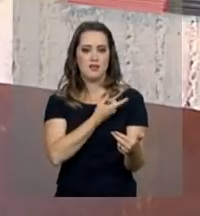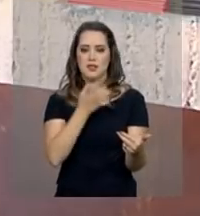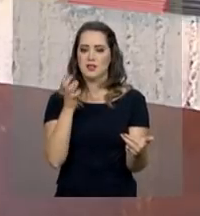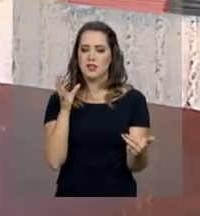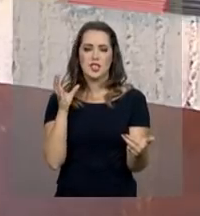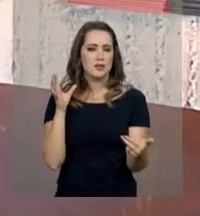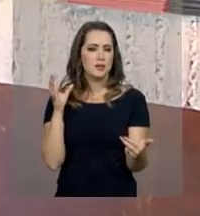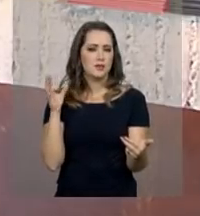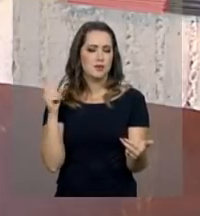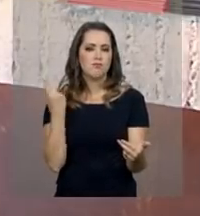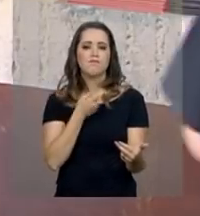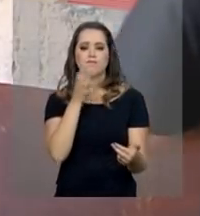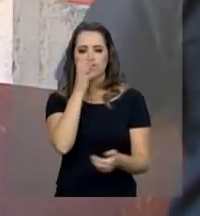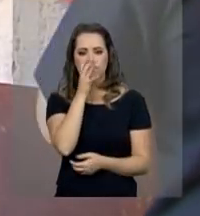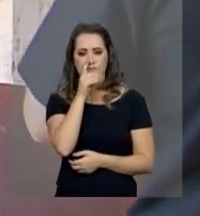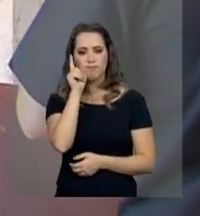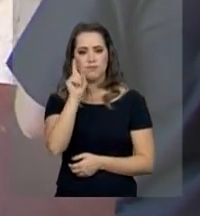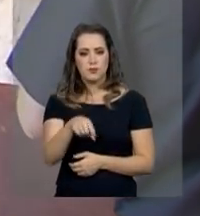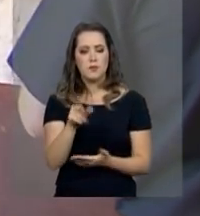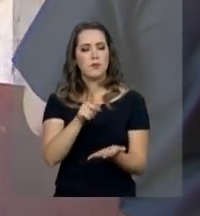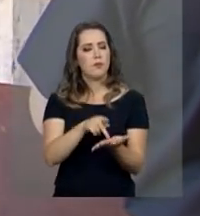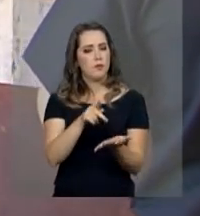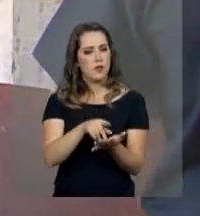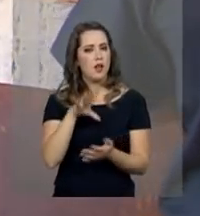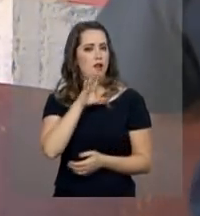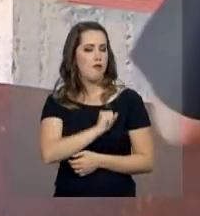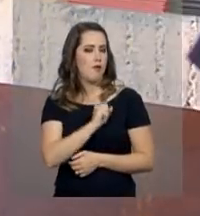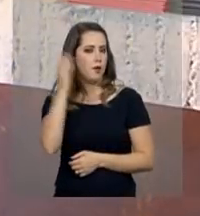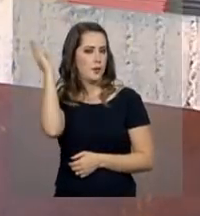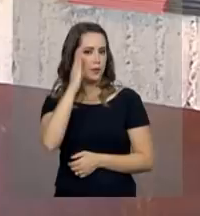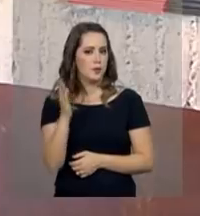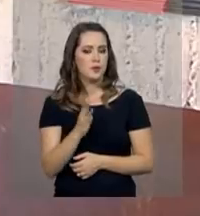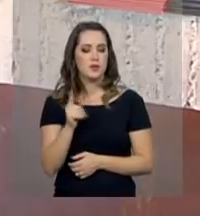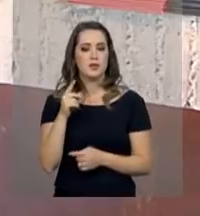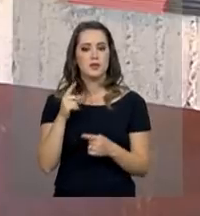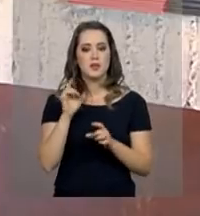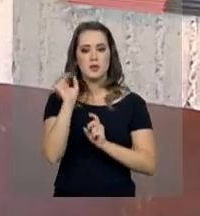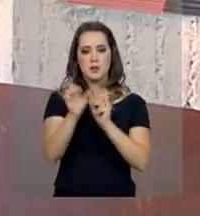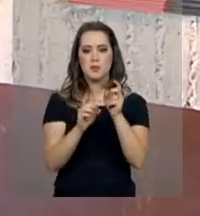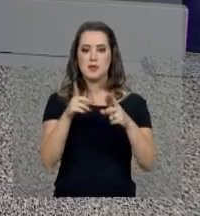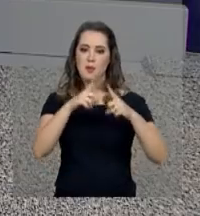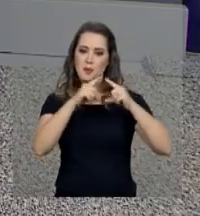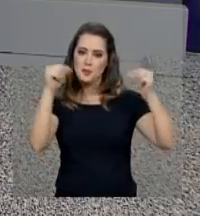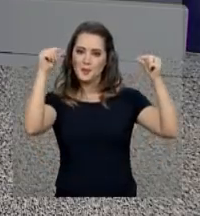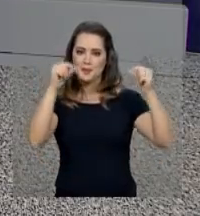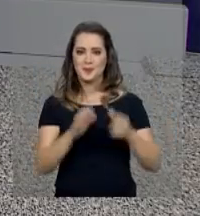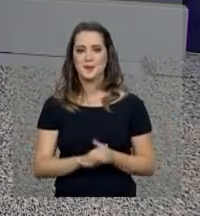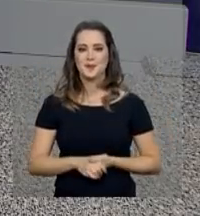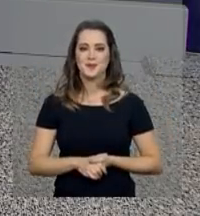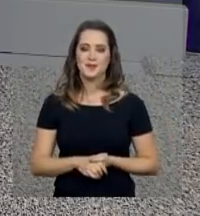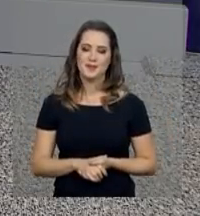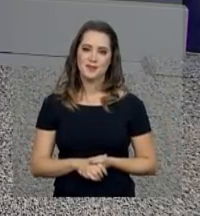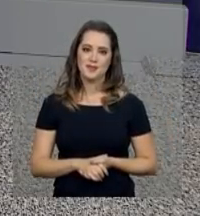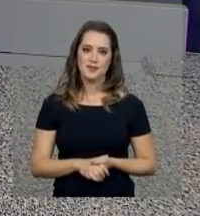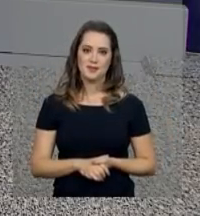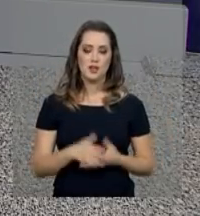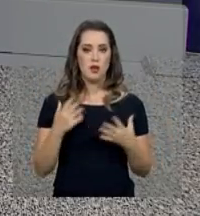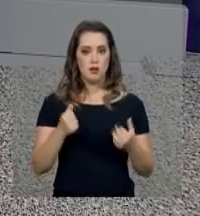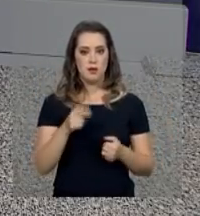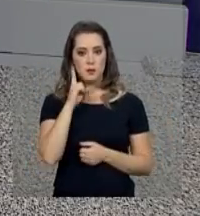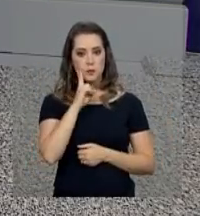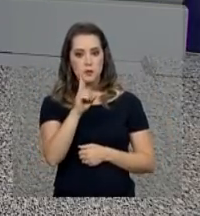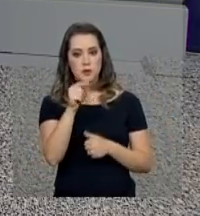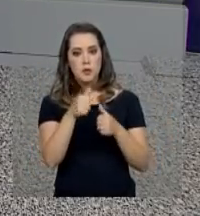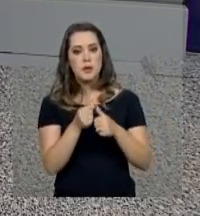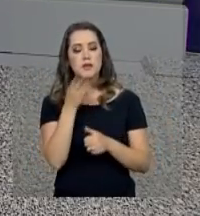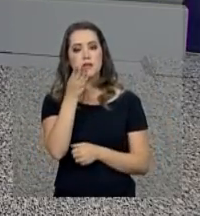muito interessantes. E, de verdade, eu amo o Brasil, especialmente Brasília. Vamos agora dar uma olhadinha como é